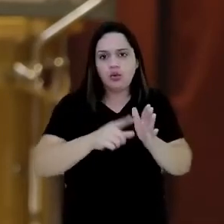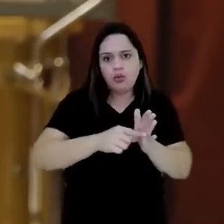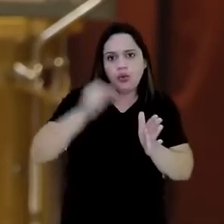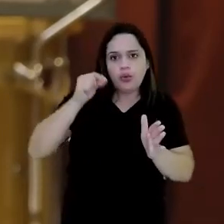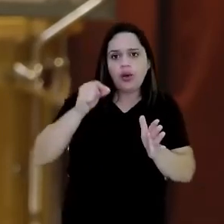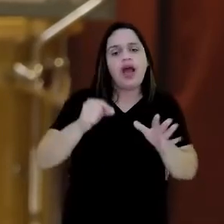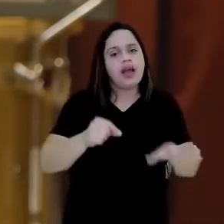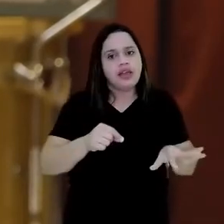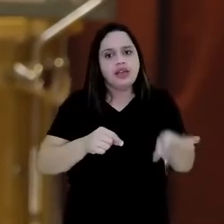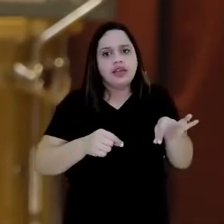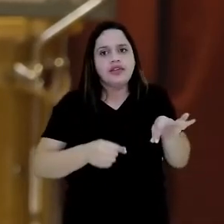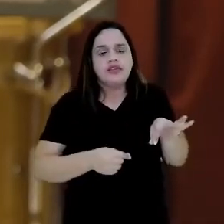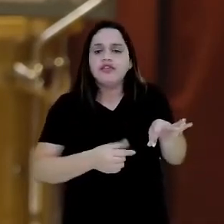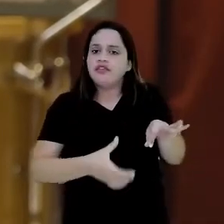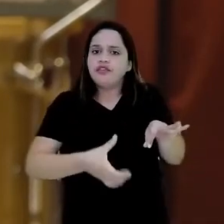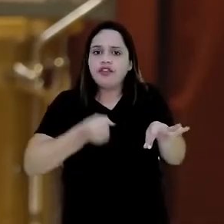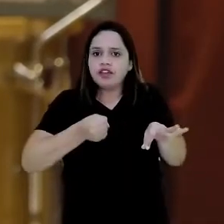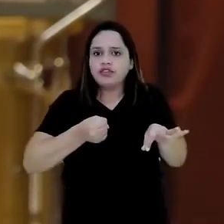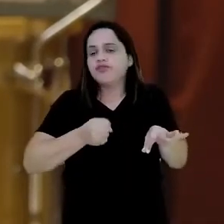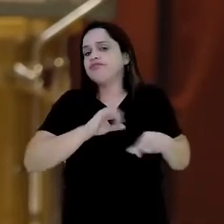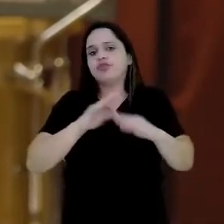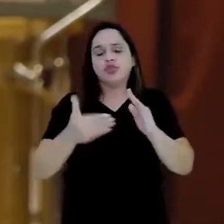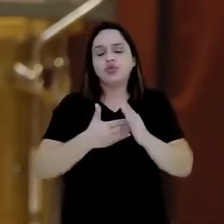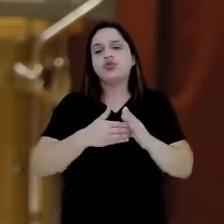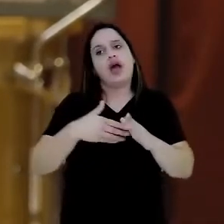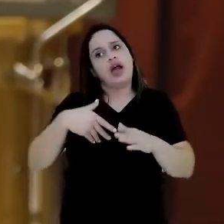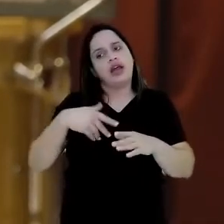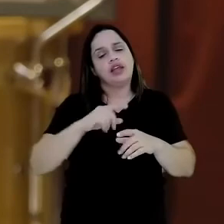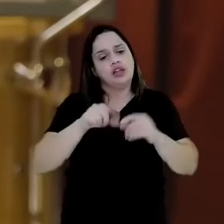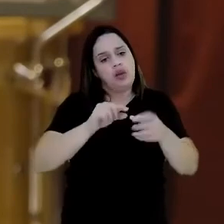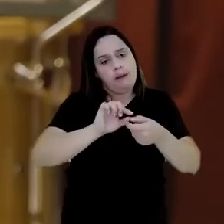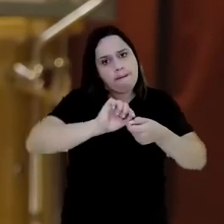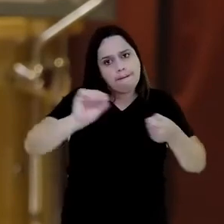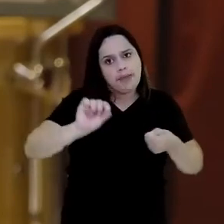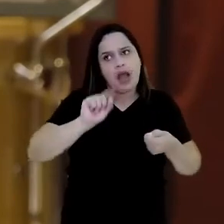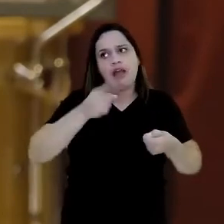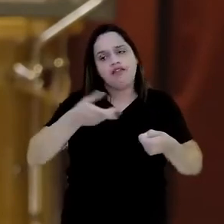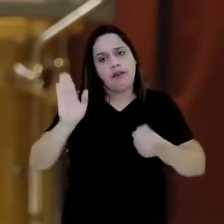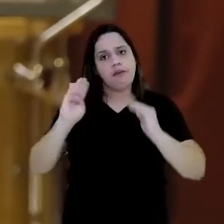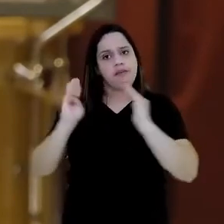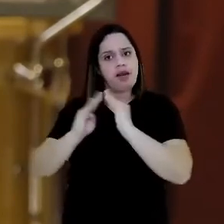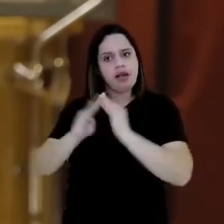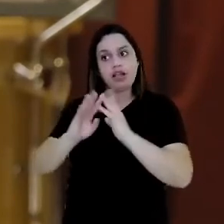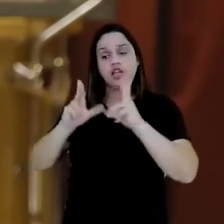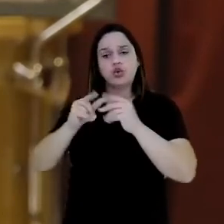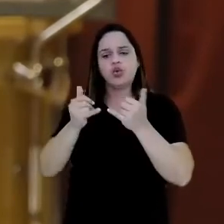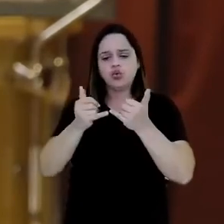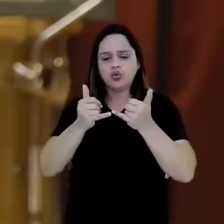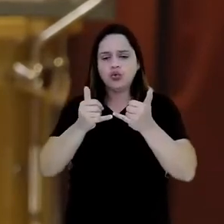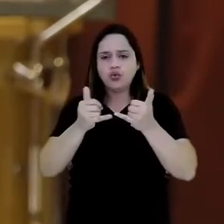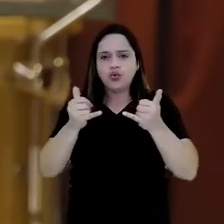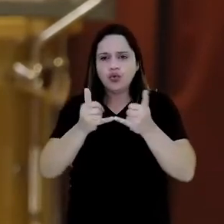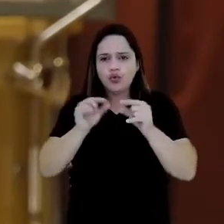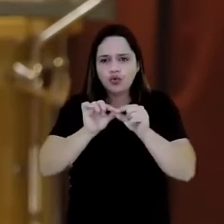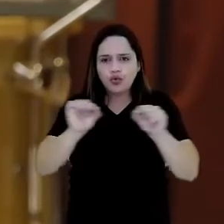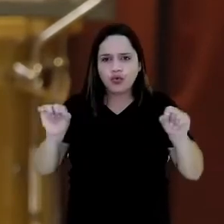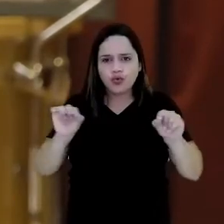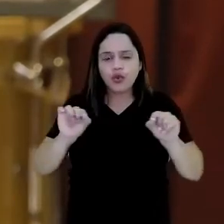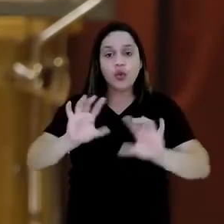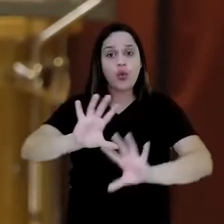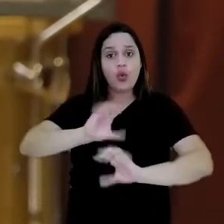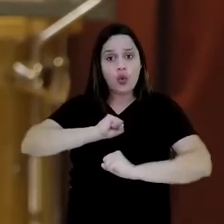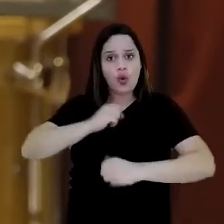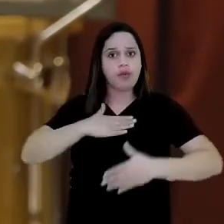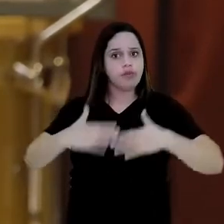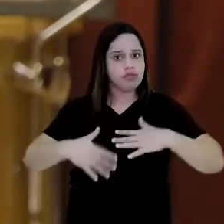aqui com Deus um fácil e eu dou um nó Ela vai para casa ficar três semanas tradutor ver aquele fio absorve tudo que é um